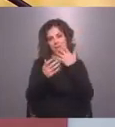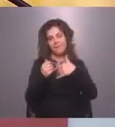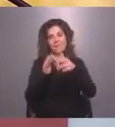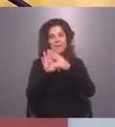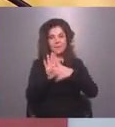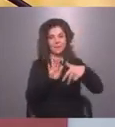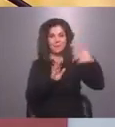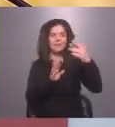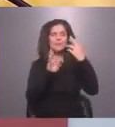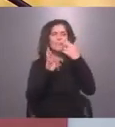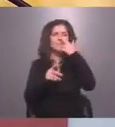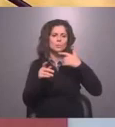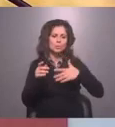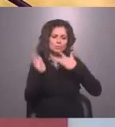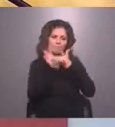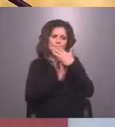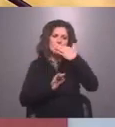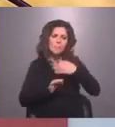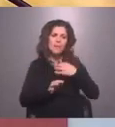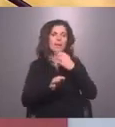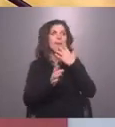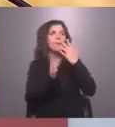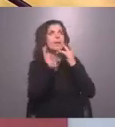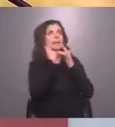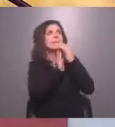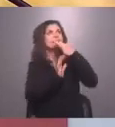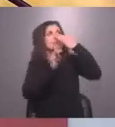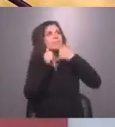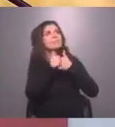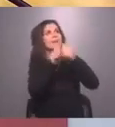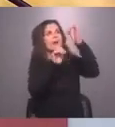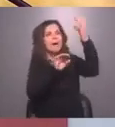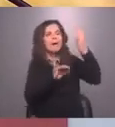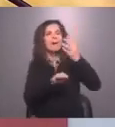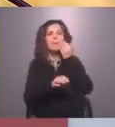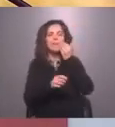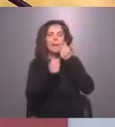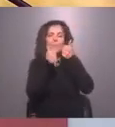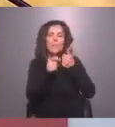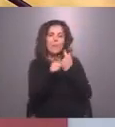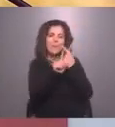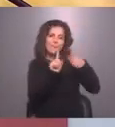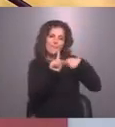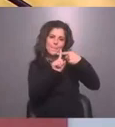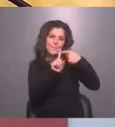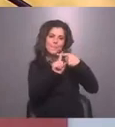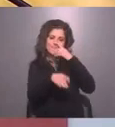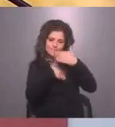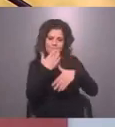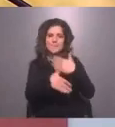da luz de Cristo e pratiquem o que é bom aos olhos de